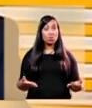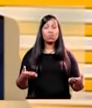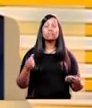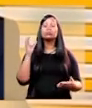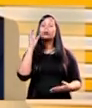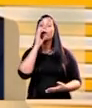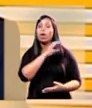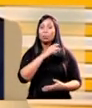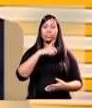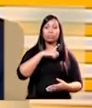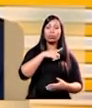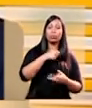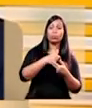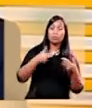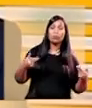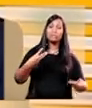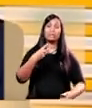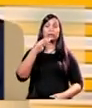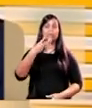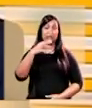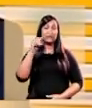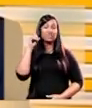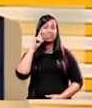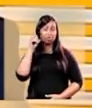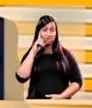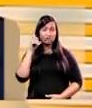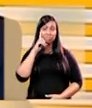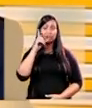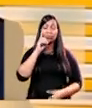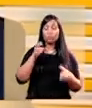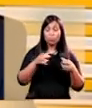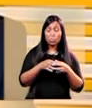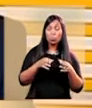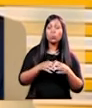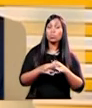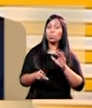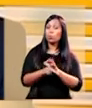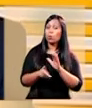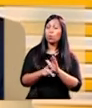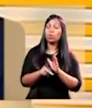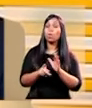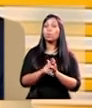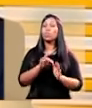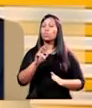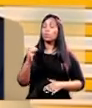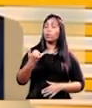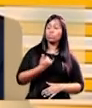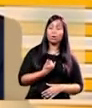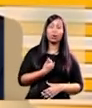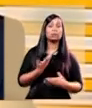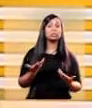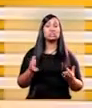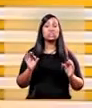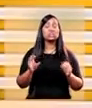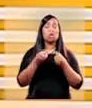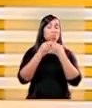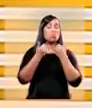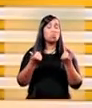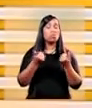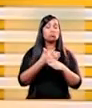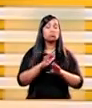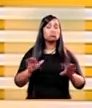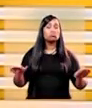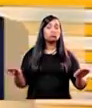às vezes é muito rápido. Nós temos casos de 30 dias em que o setor técnico do fórum vem e diz o seguinte, olha, suficiente,